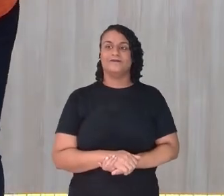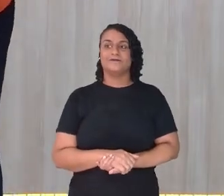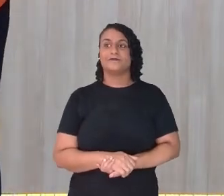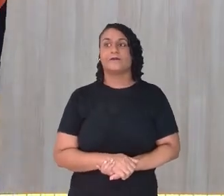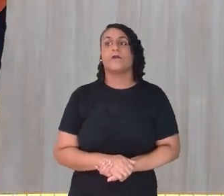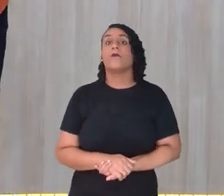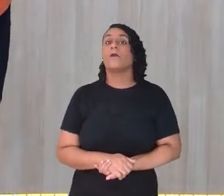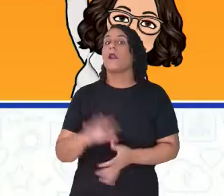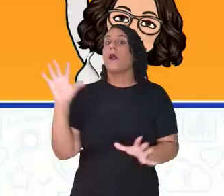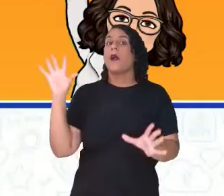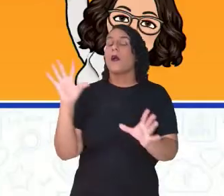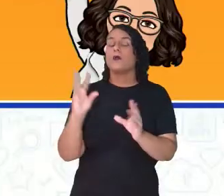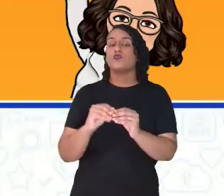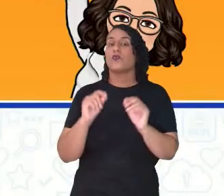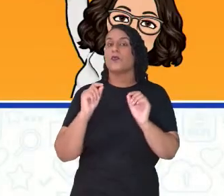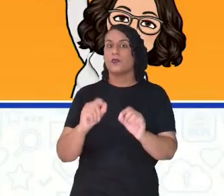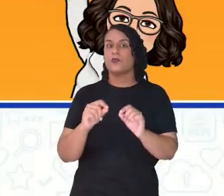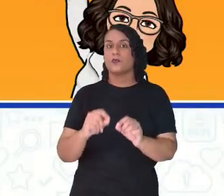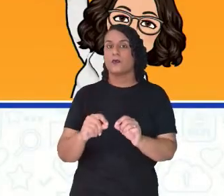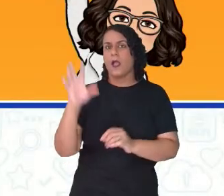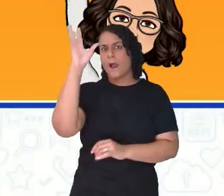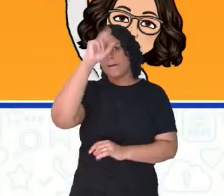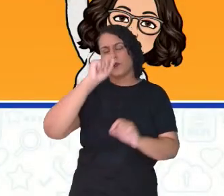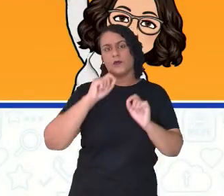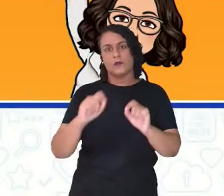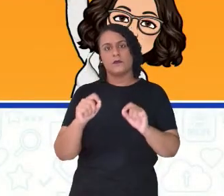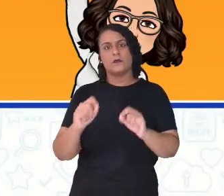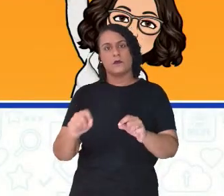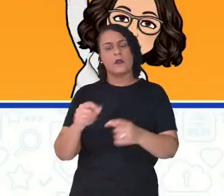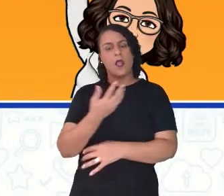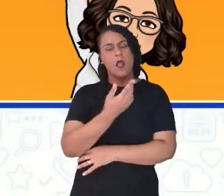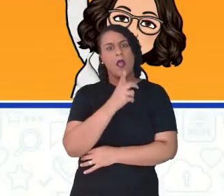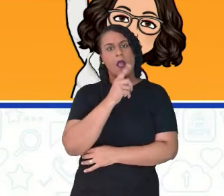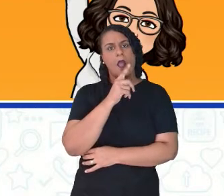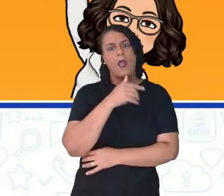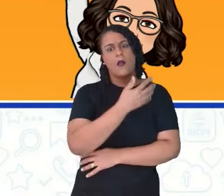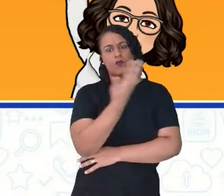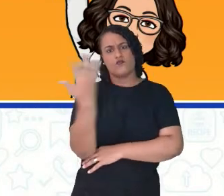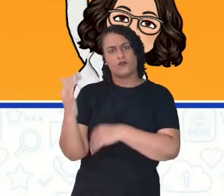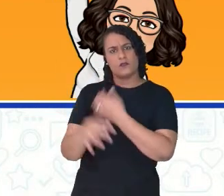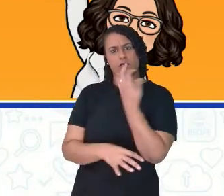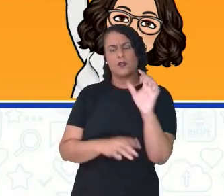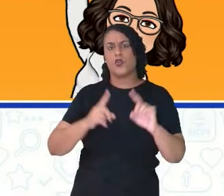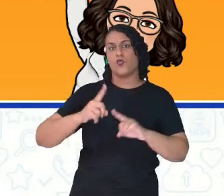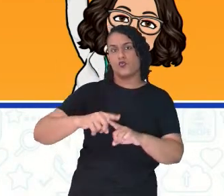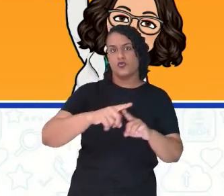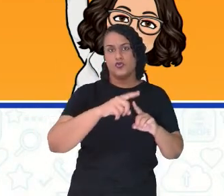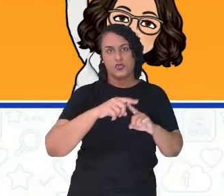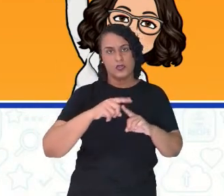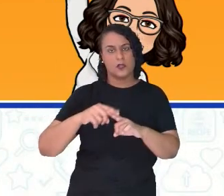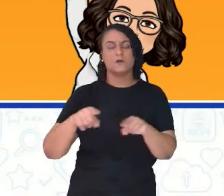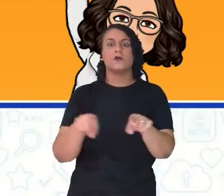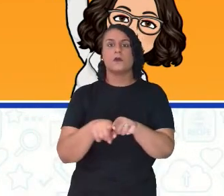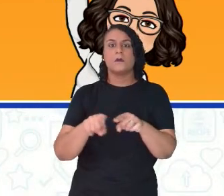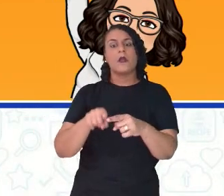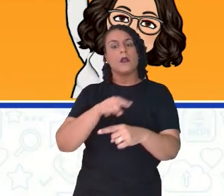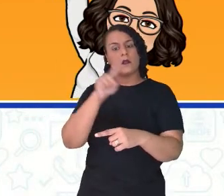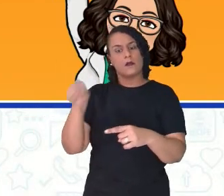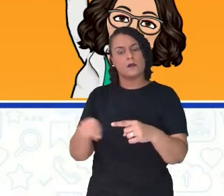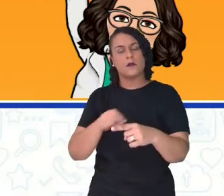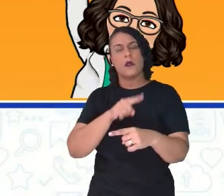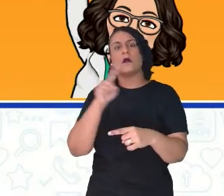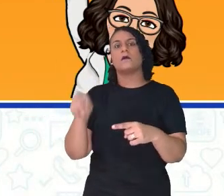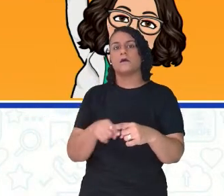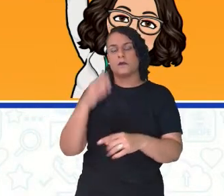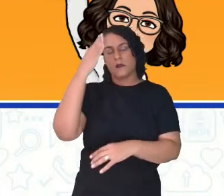nós vimos hoje. A gente viu essa questão da água, né? Na natureza, nos estados físicos, a questão dessa circulação, saber